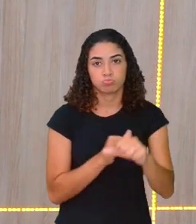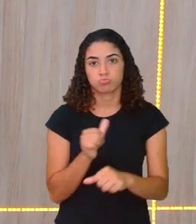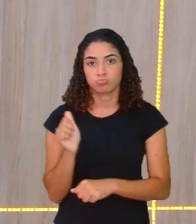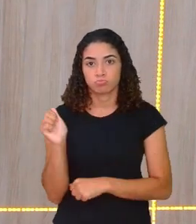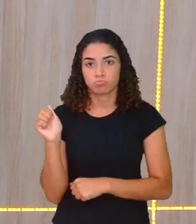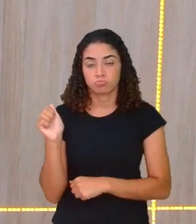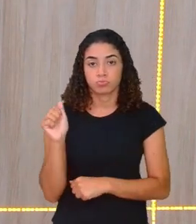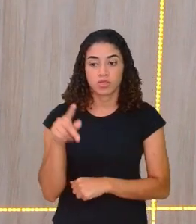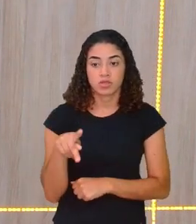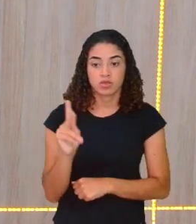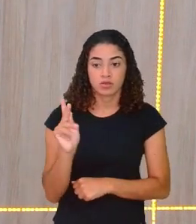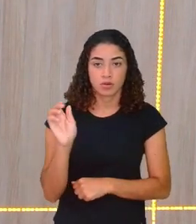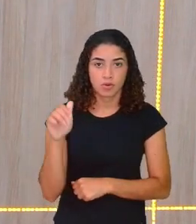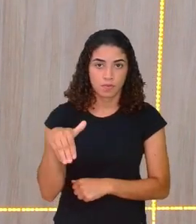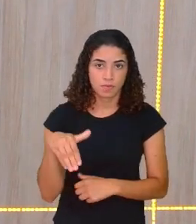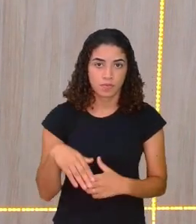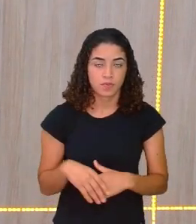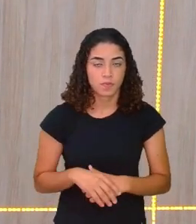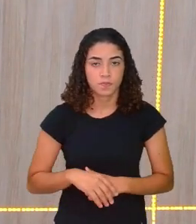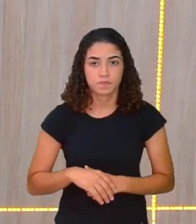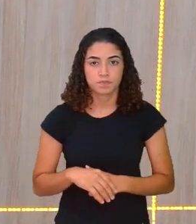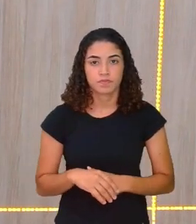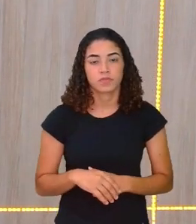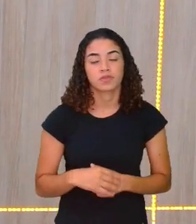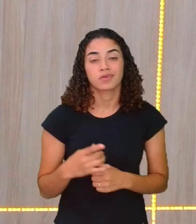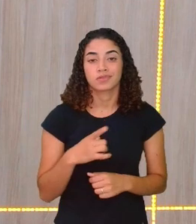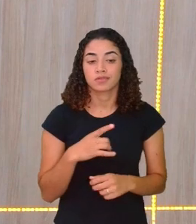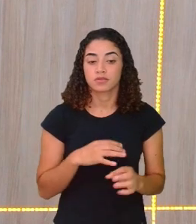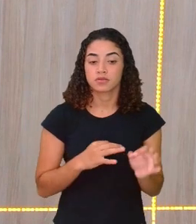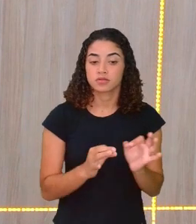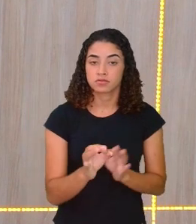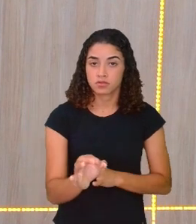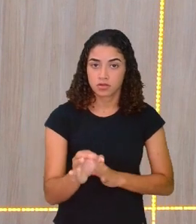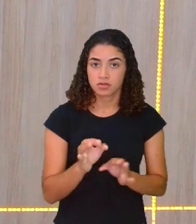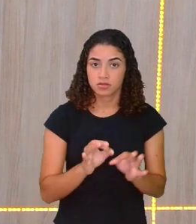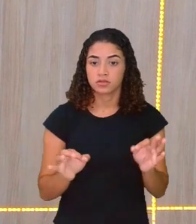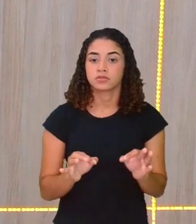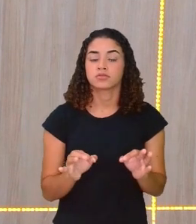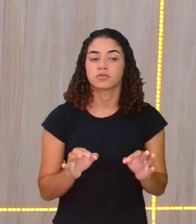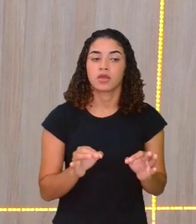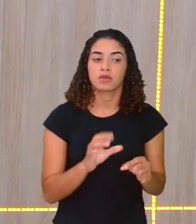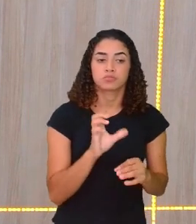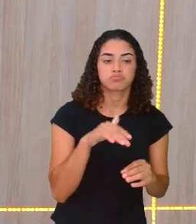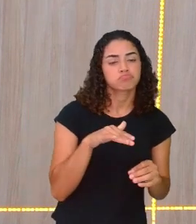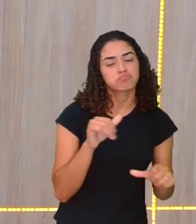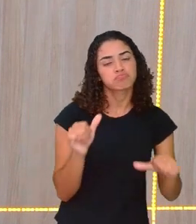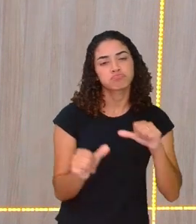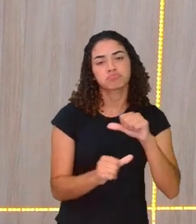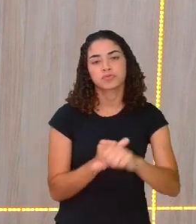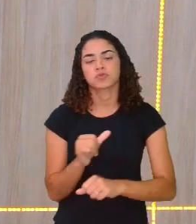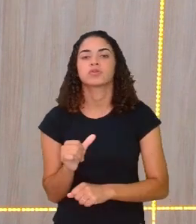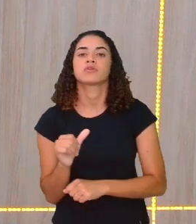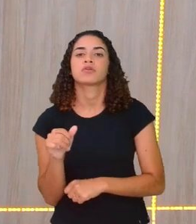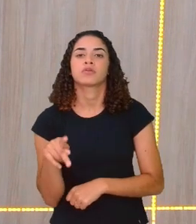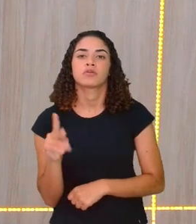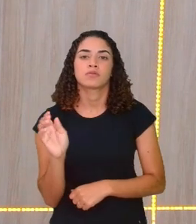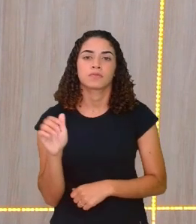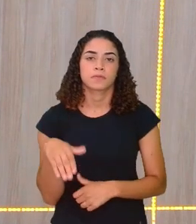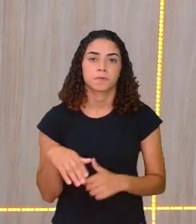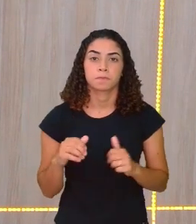em quilômetro, para ter essa distância percorrida em quilômetro.